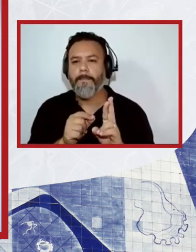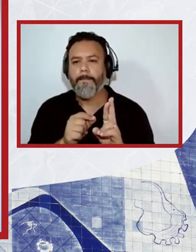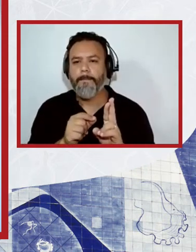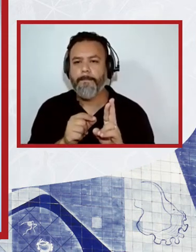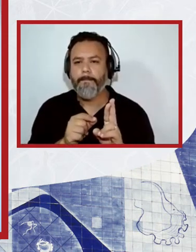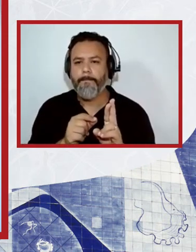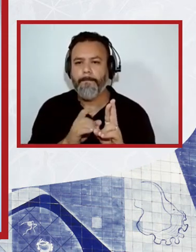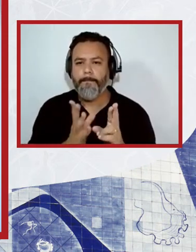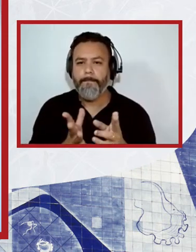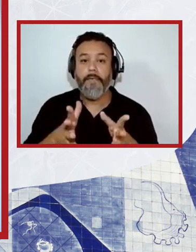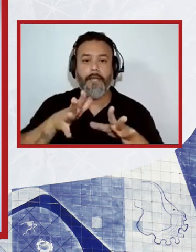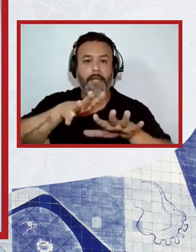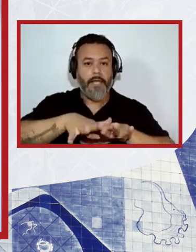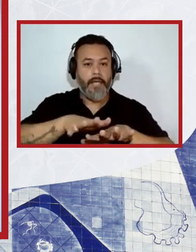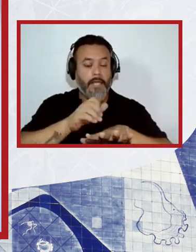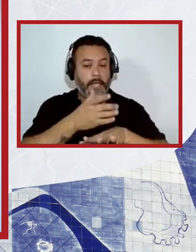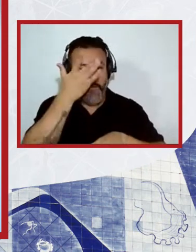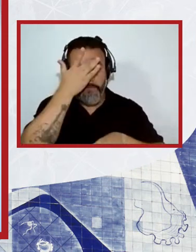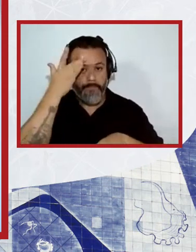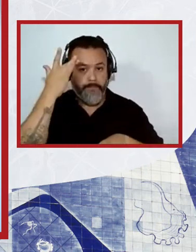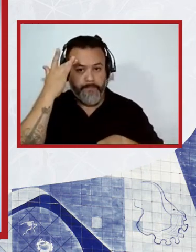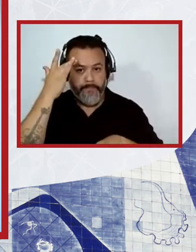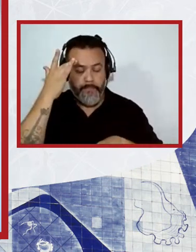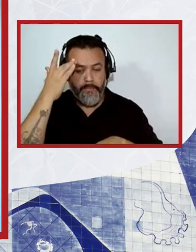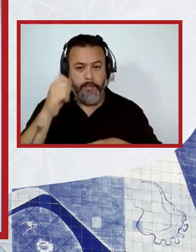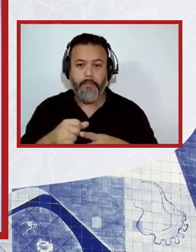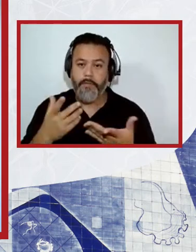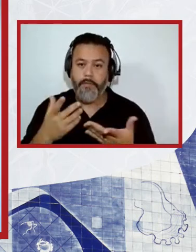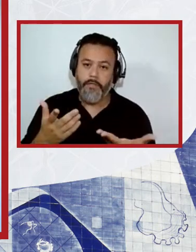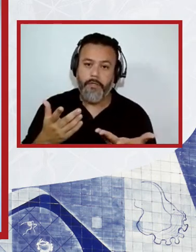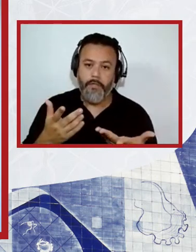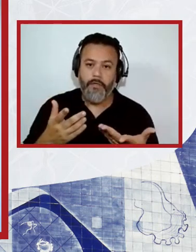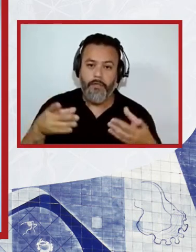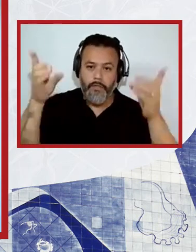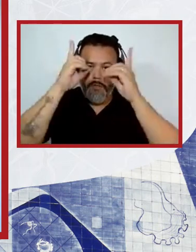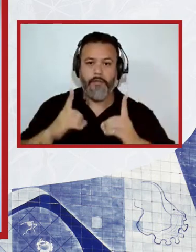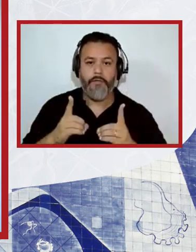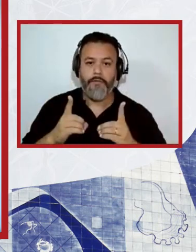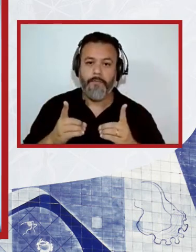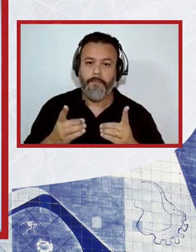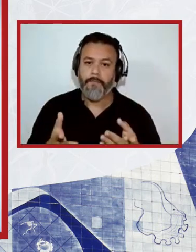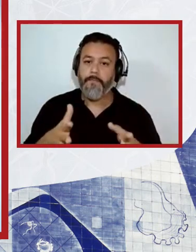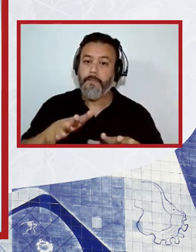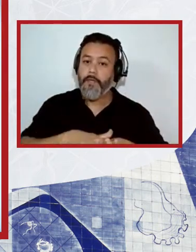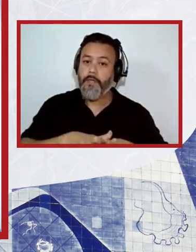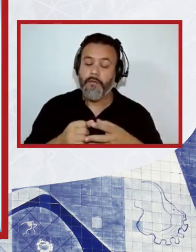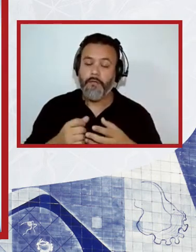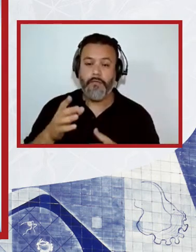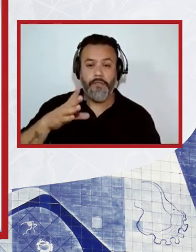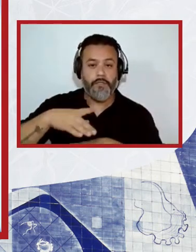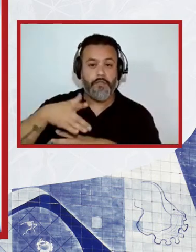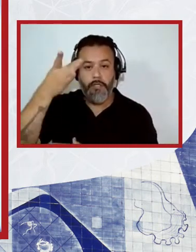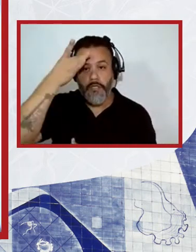à inclusão de pessoas com deficiência no ensino superior.